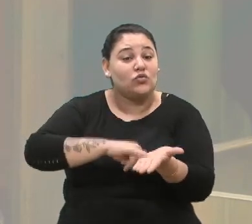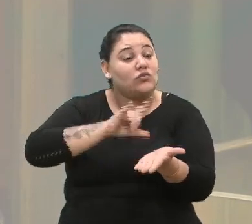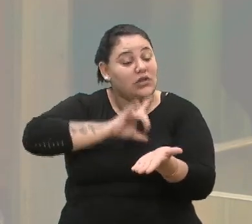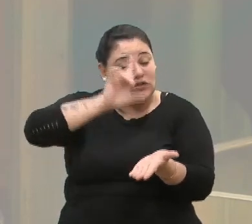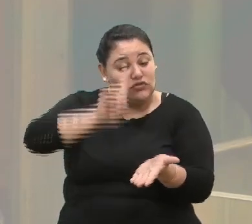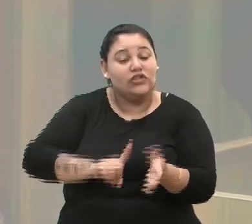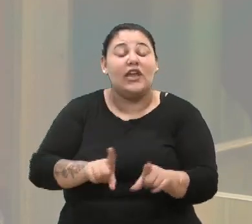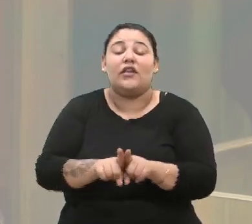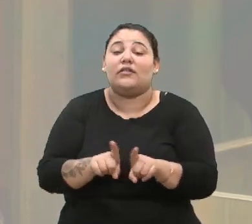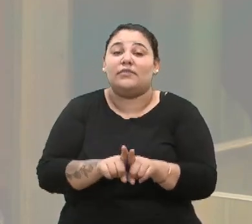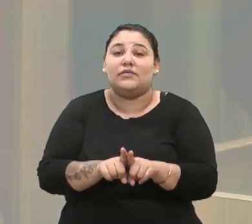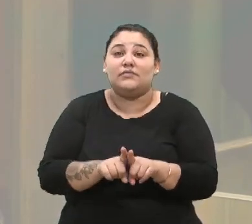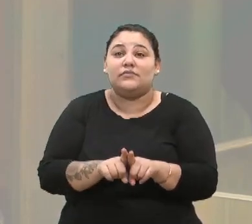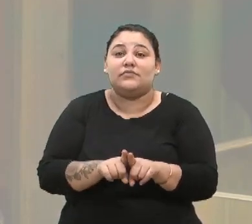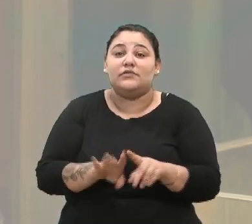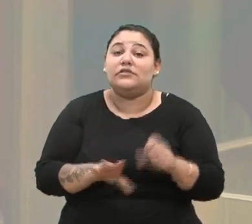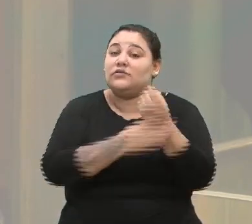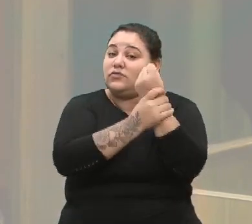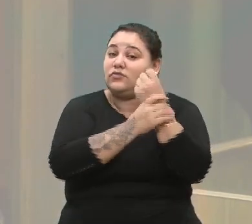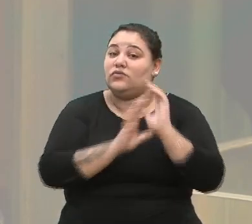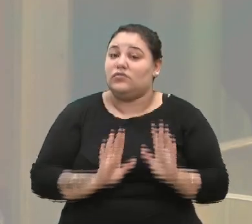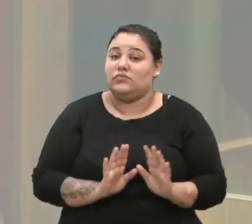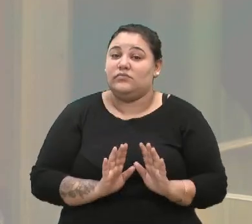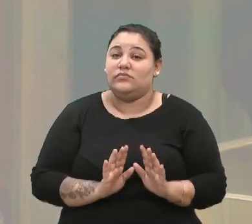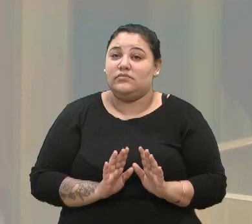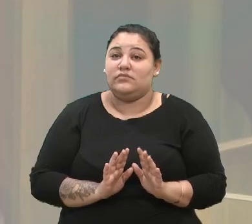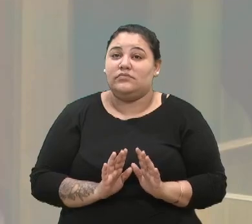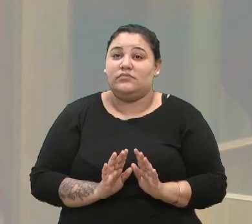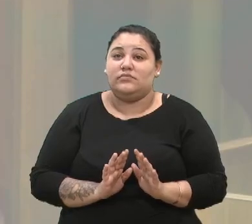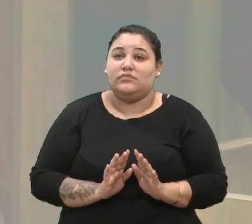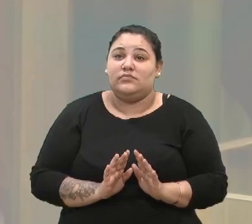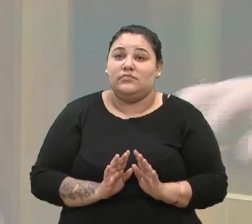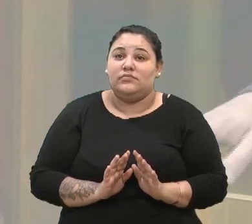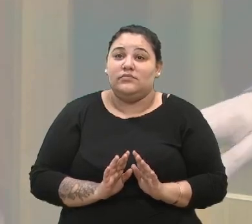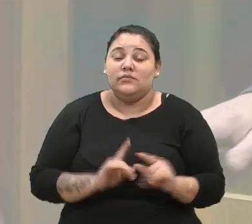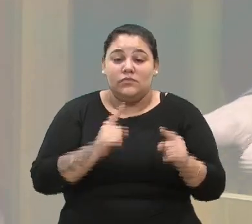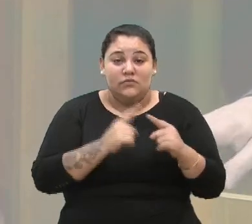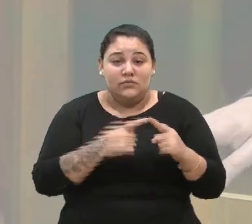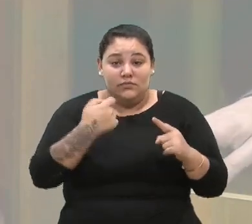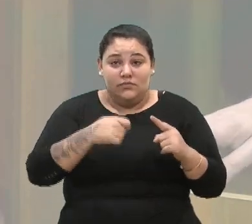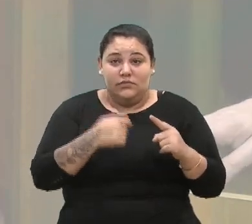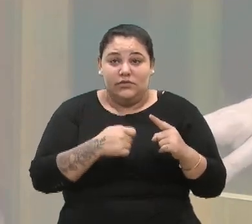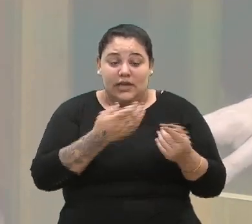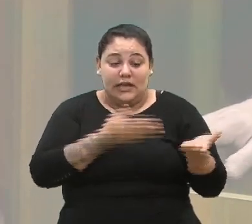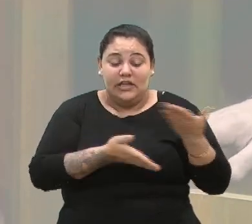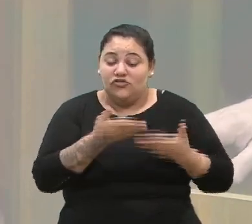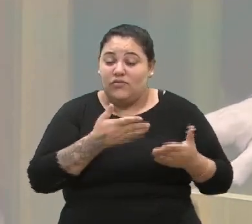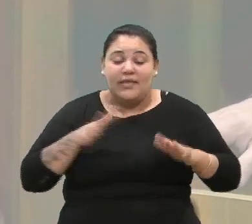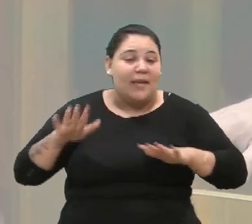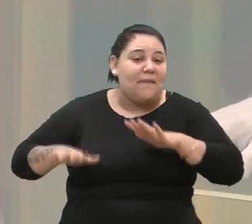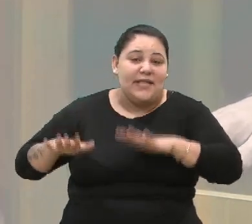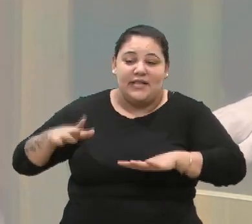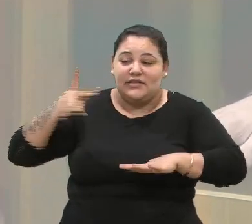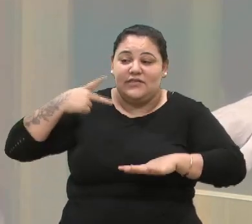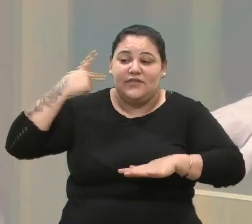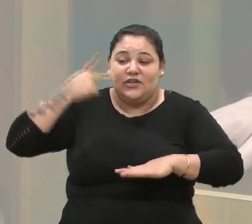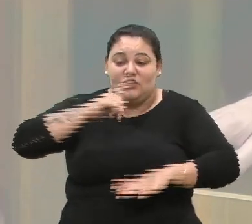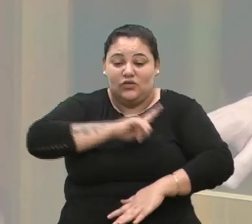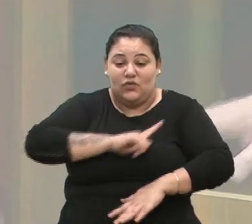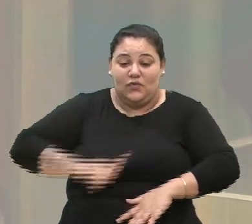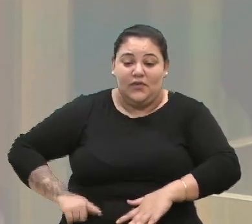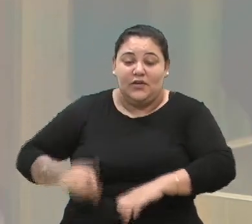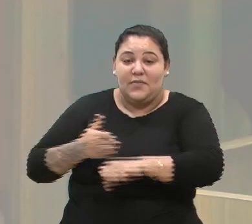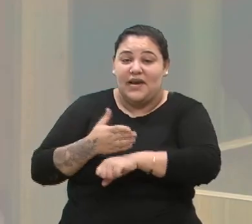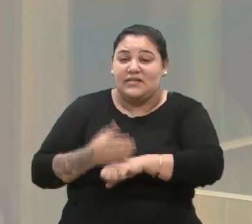direito assegurado, para que também seja atendido independente se tiver vereador do governo ou não na sua